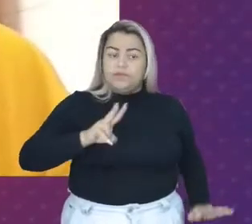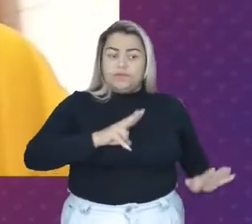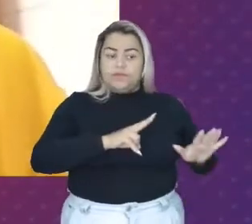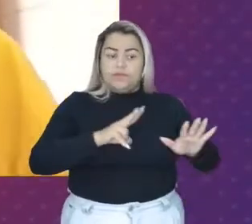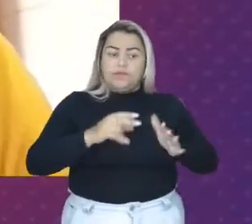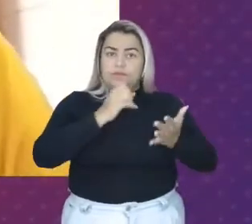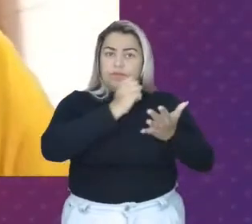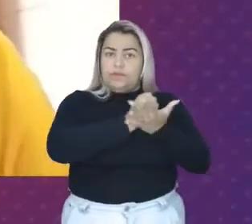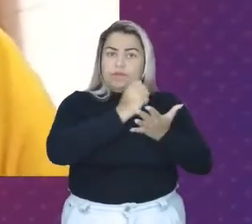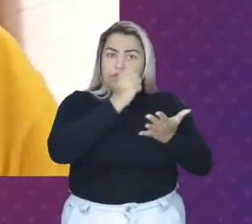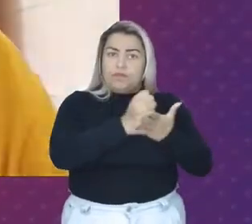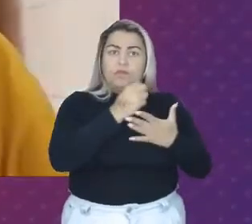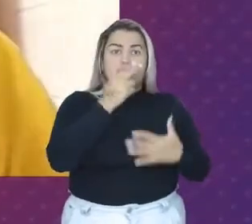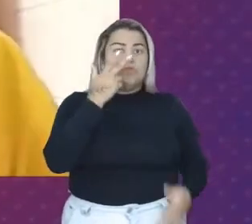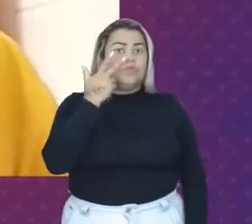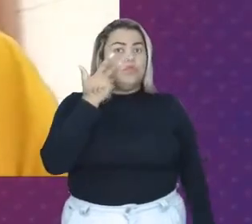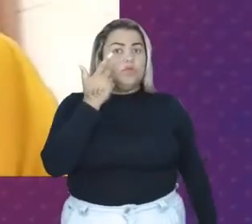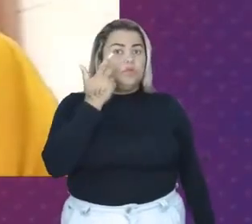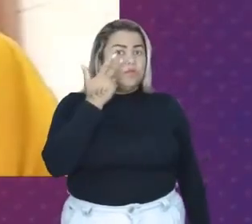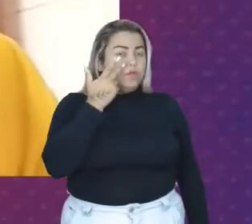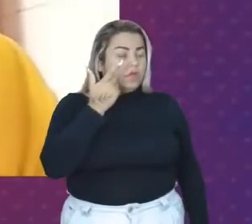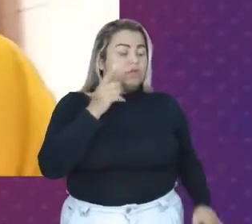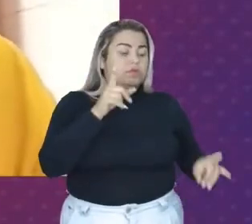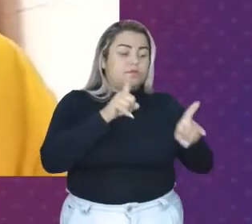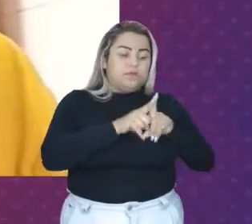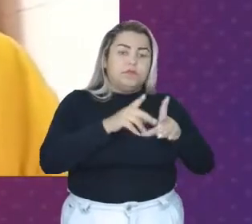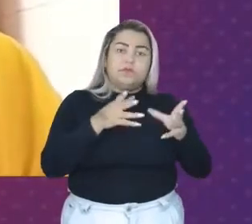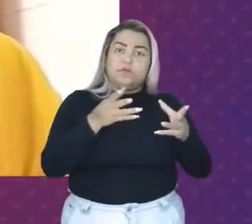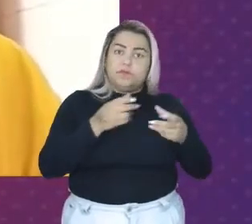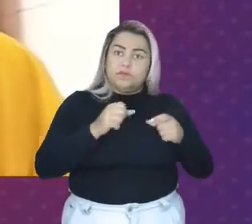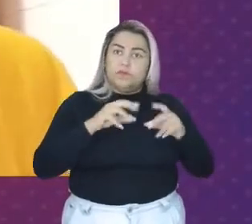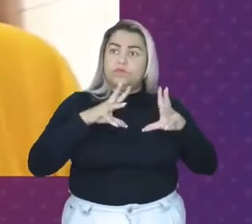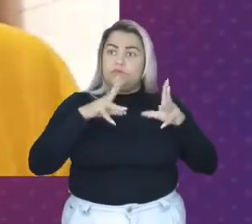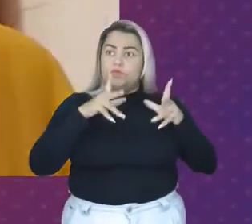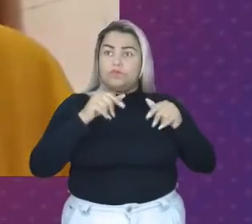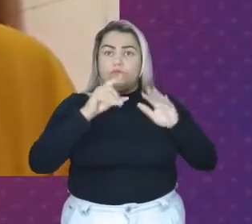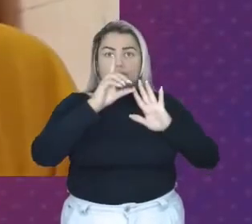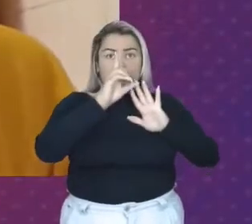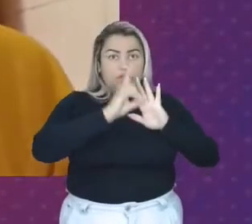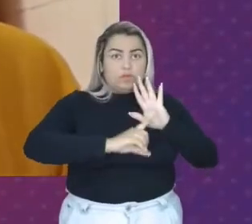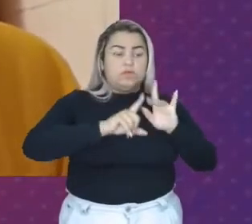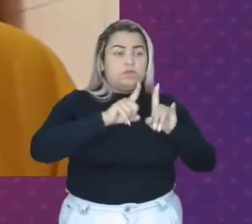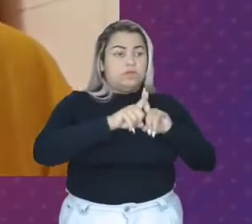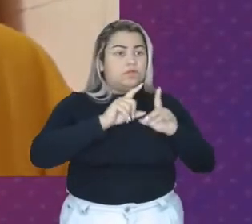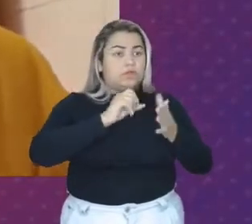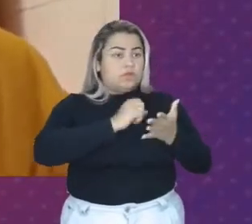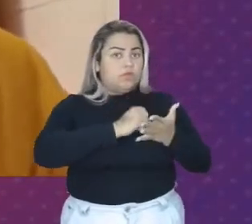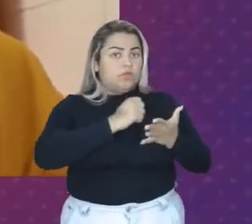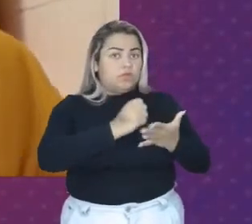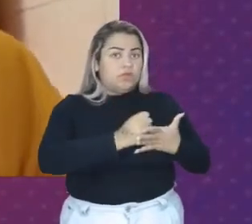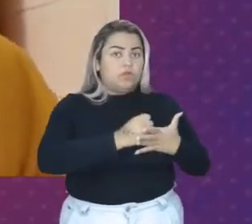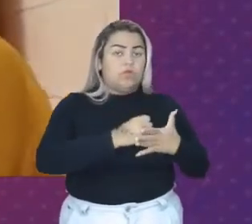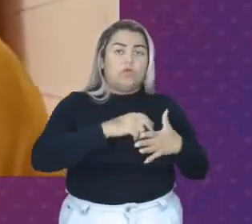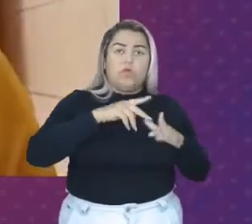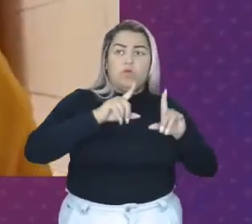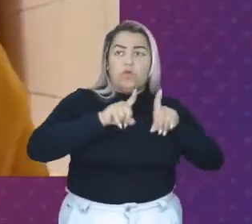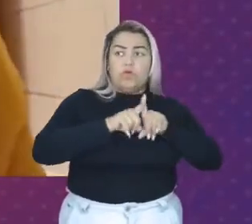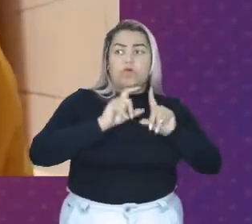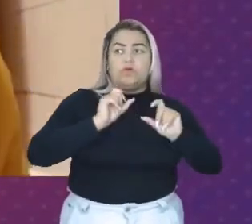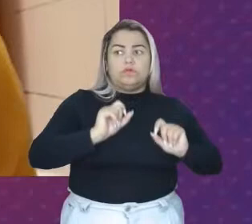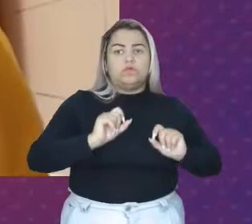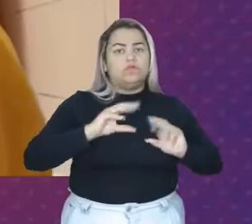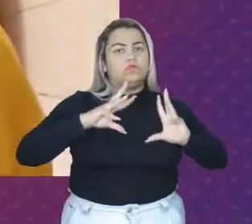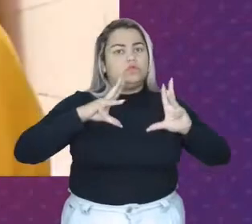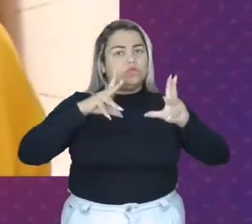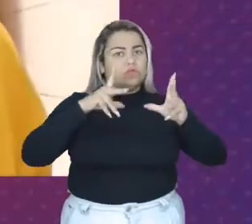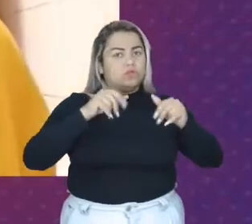contrato dele é formalizado. Ele recebe todos os direitos, né, claro, de acordo com o valor do plantão, é recolhido